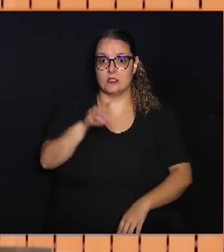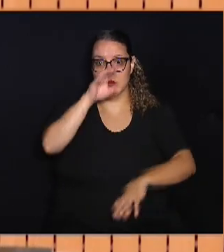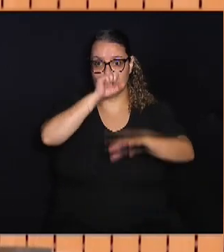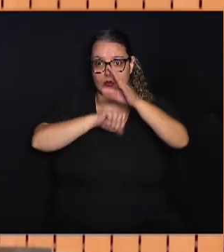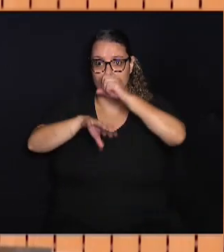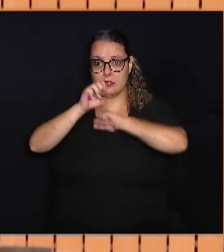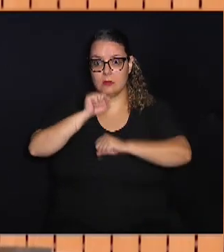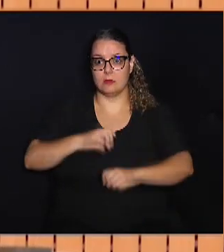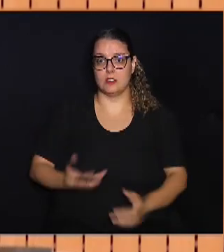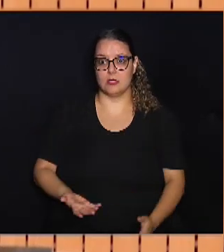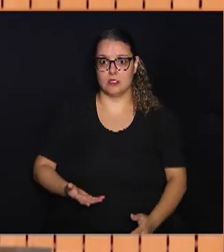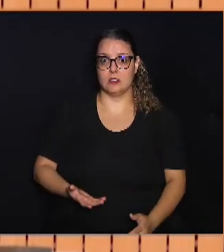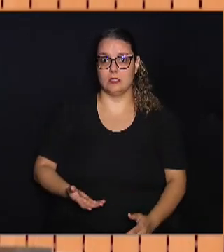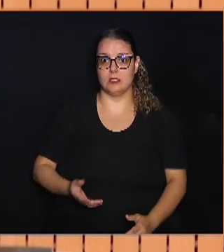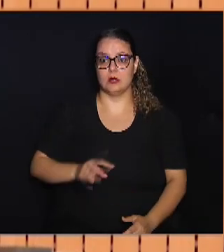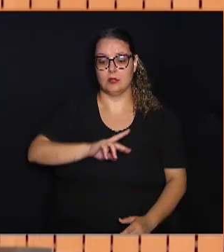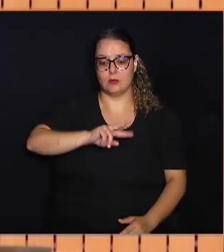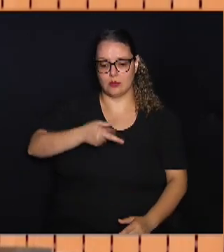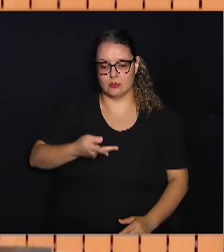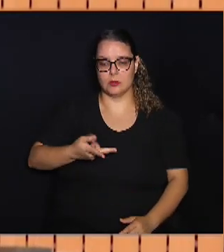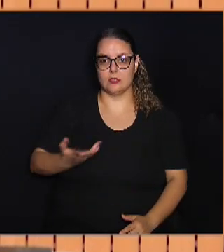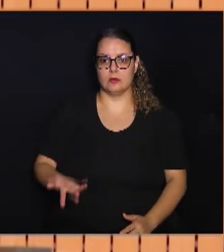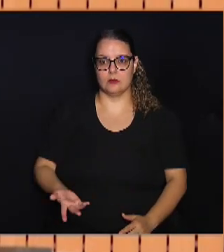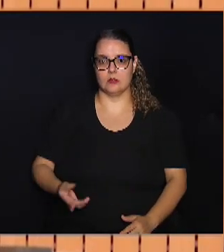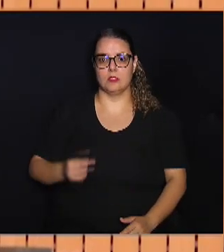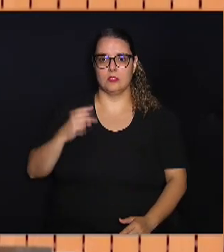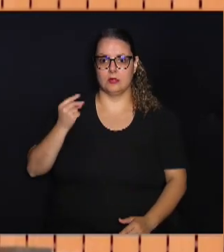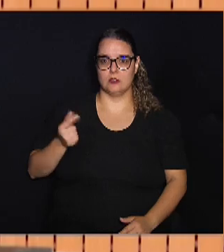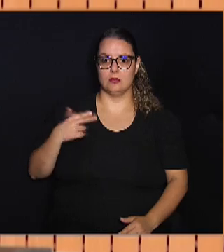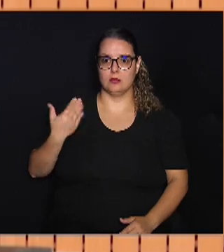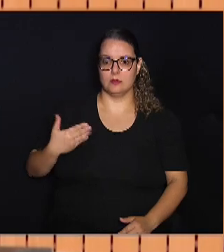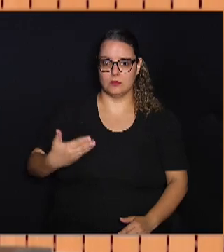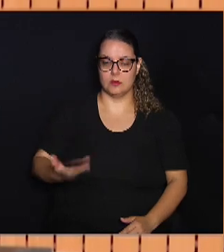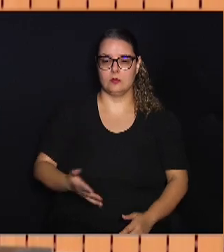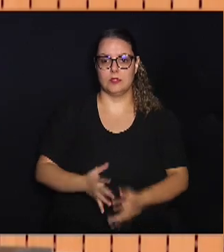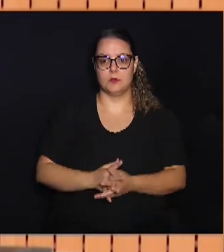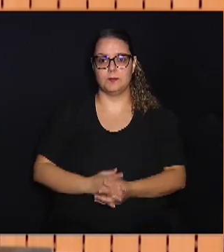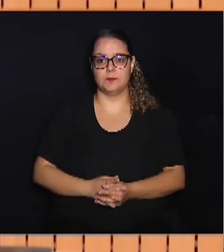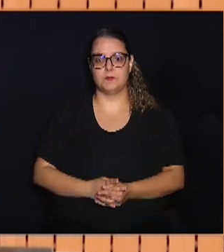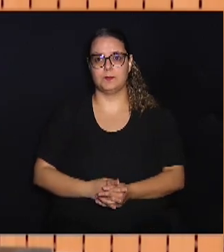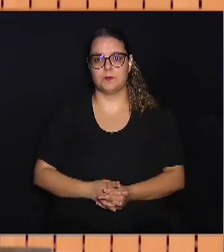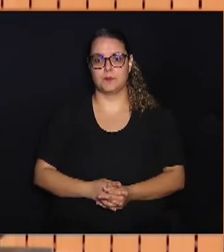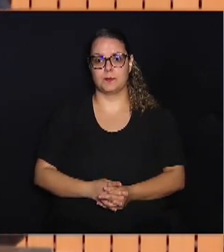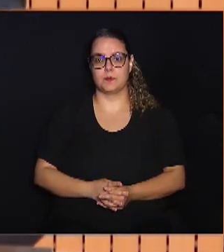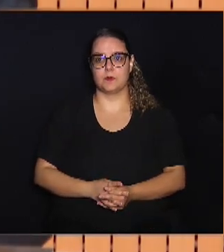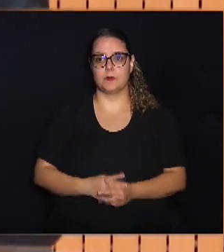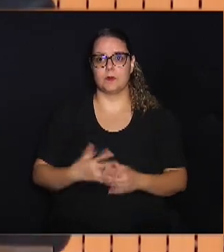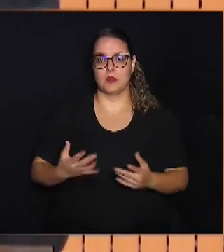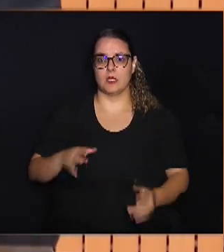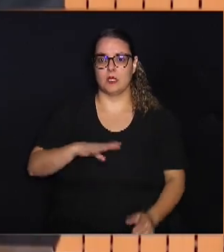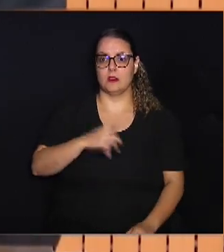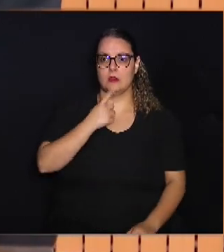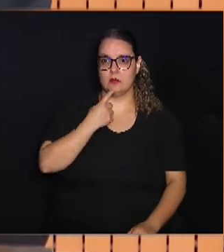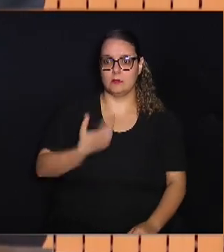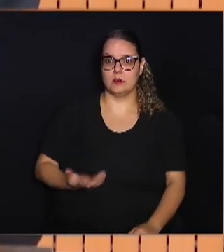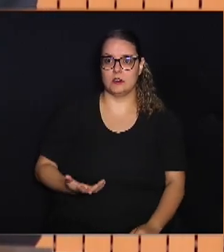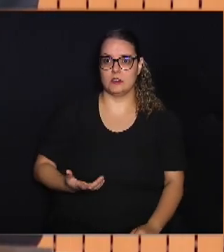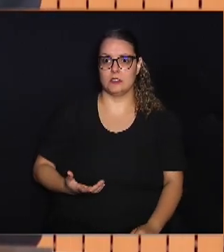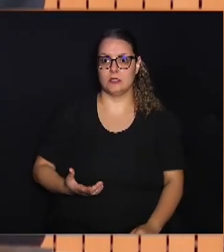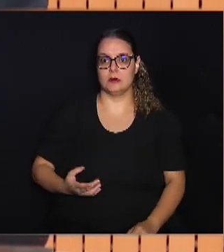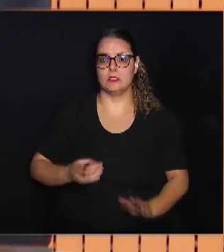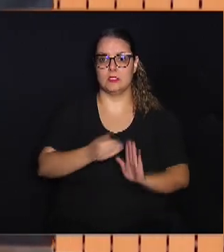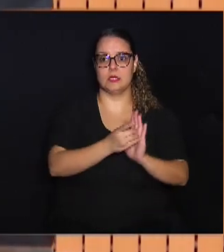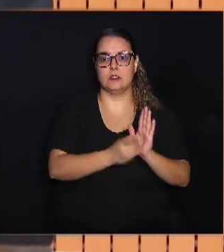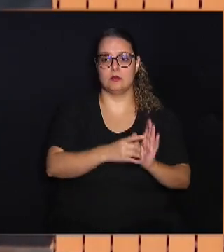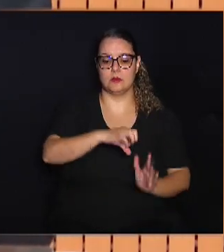nessa linha, isso há 20 e tantos anos atrás. Campinas, na década de 90, ela